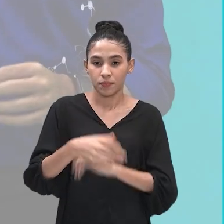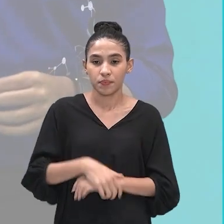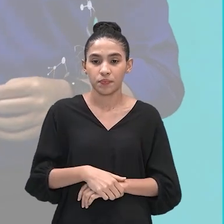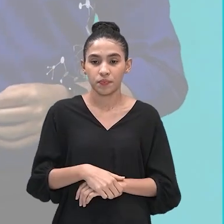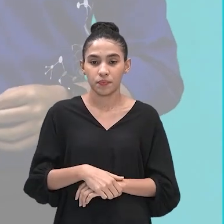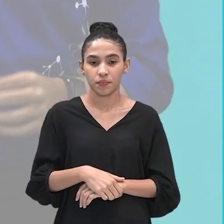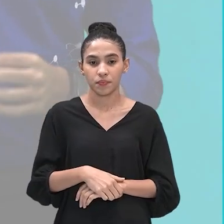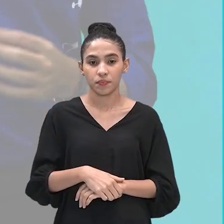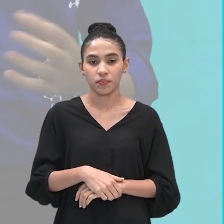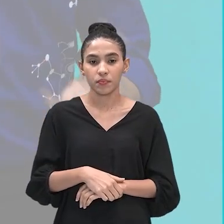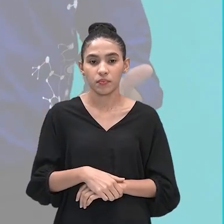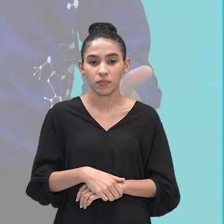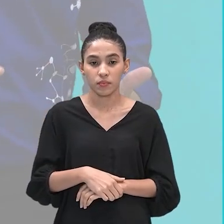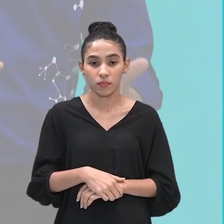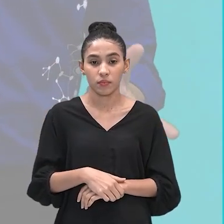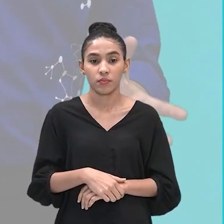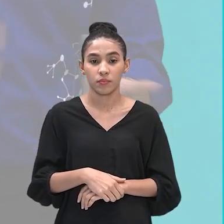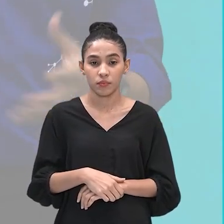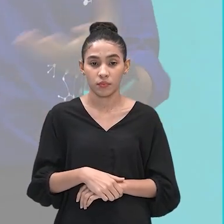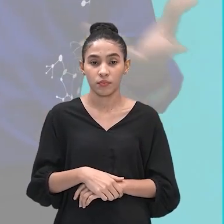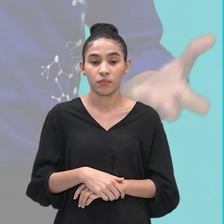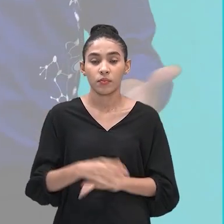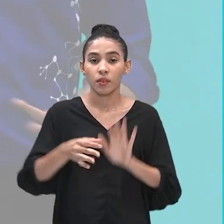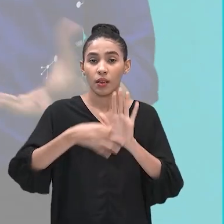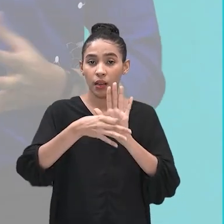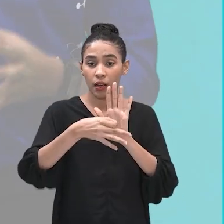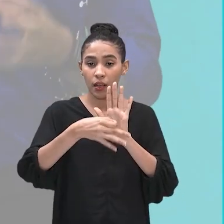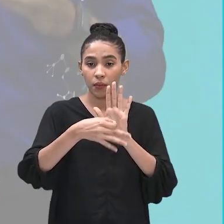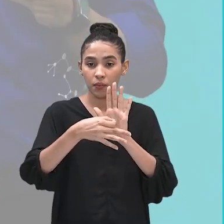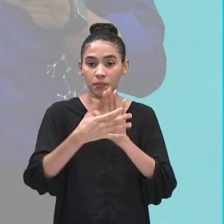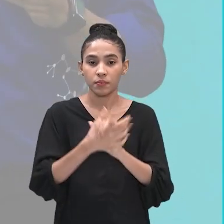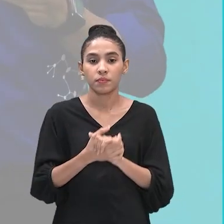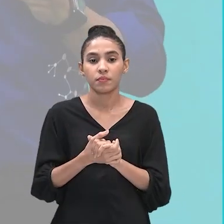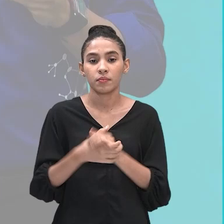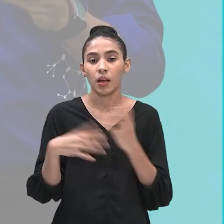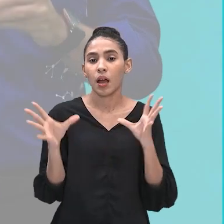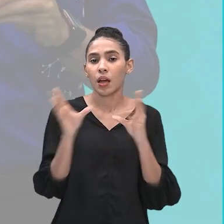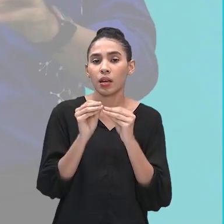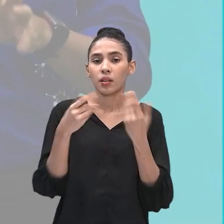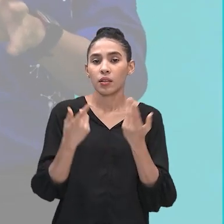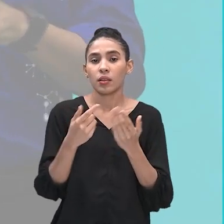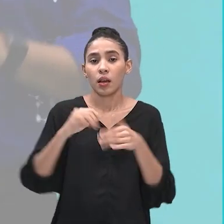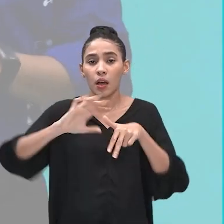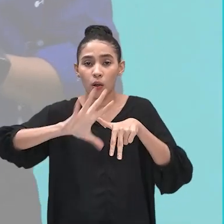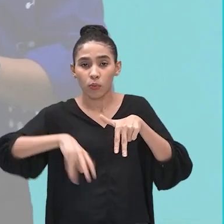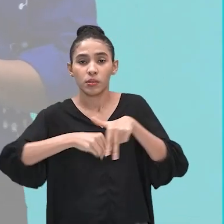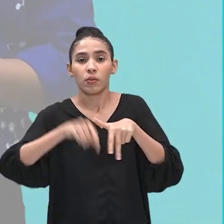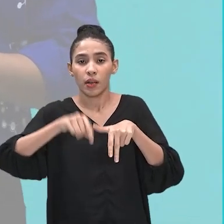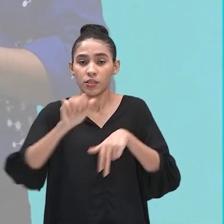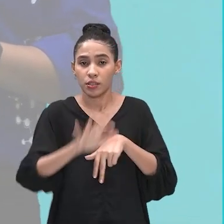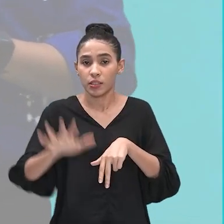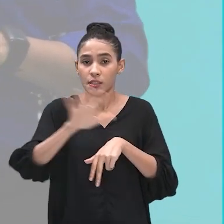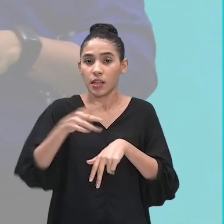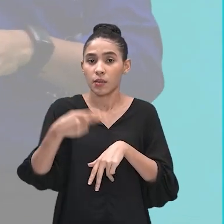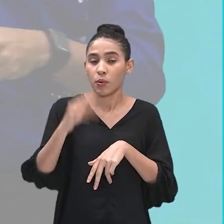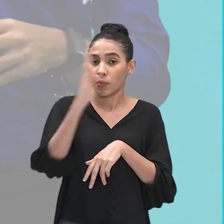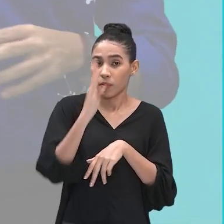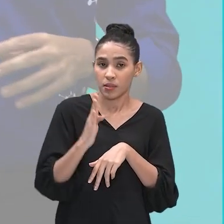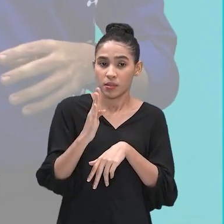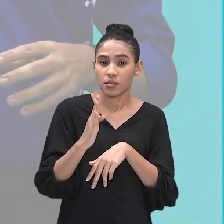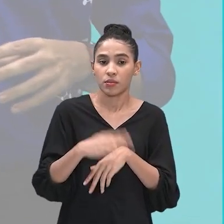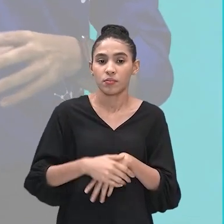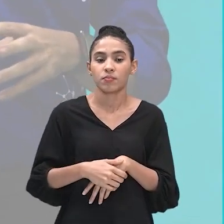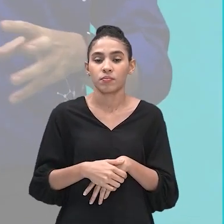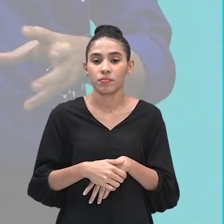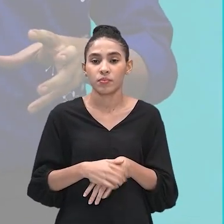só, nesse argumento, a conclusão que nós temos é que a corrupção é generalizada no Brasil, foi